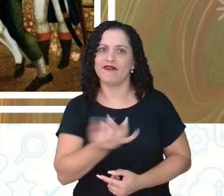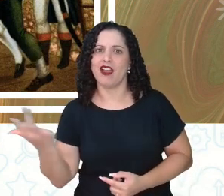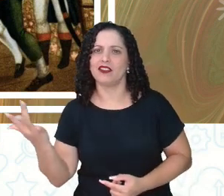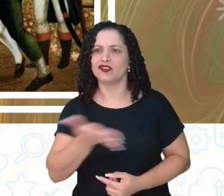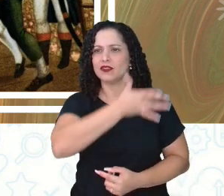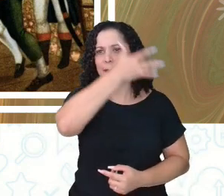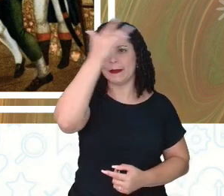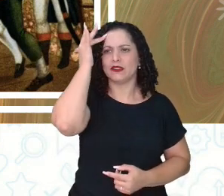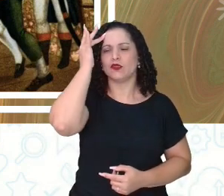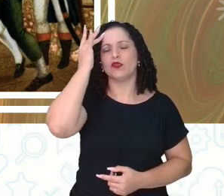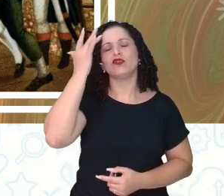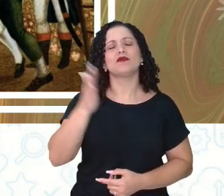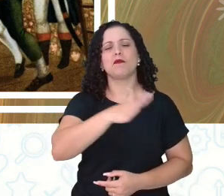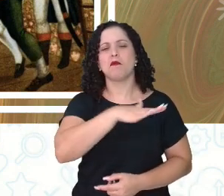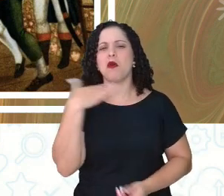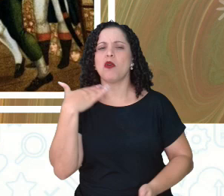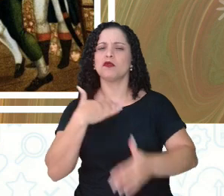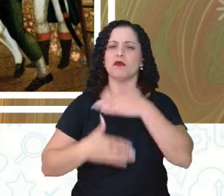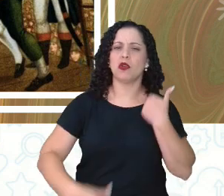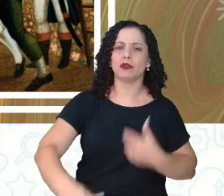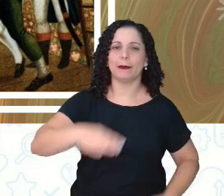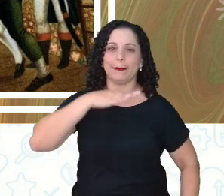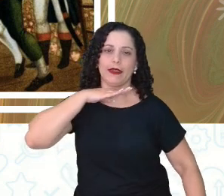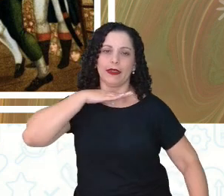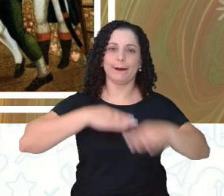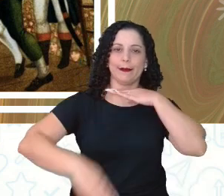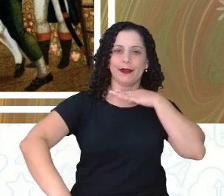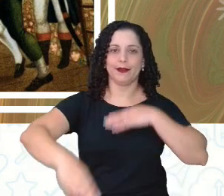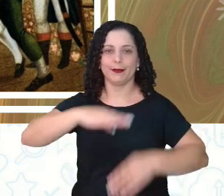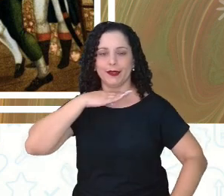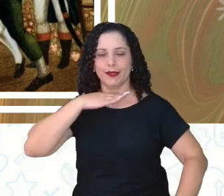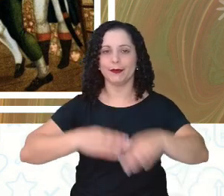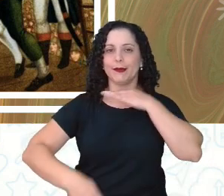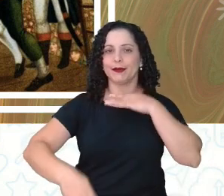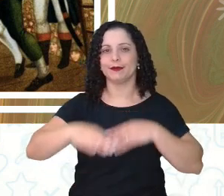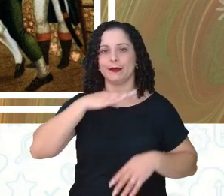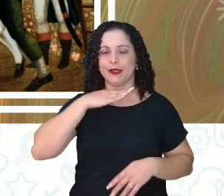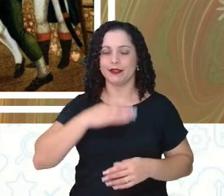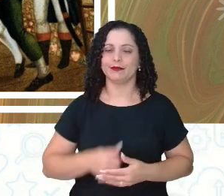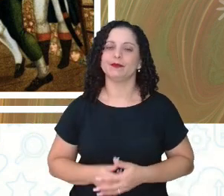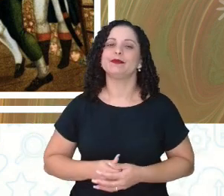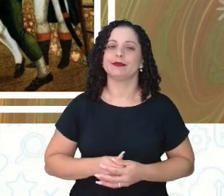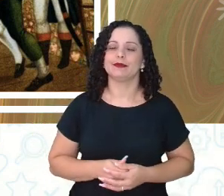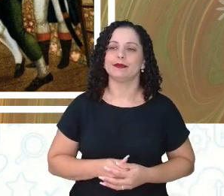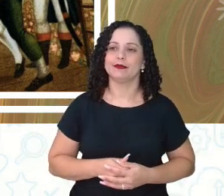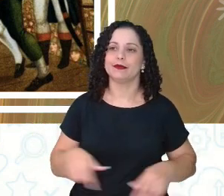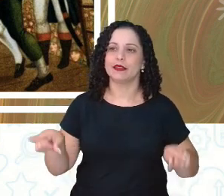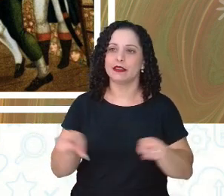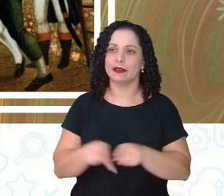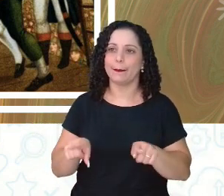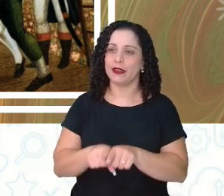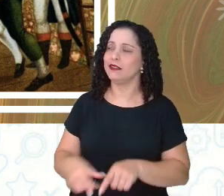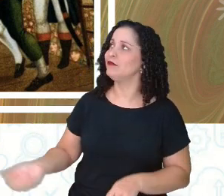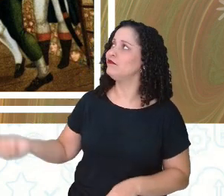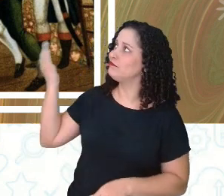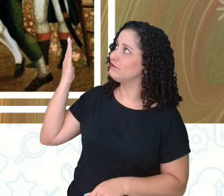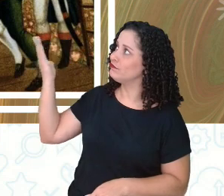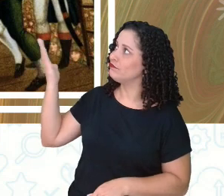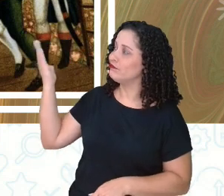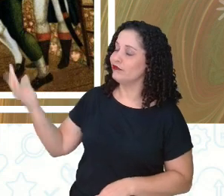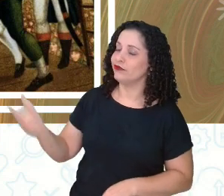milhares de pessoas foram mortas nesse período na guilhotina. Aí, inclusive, essa imagem que vocês estão